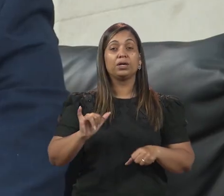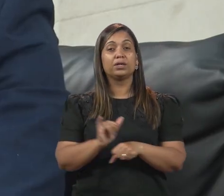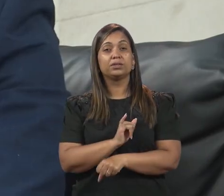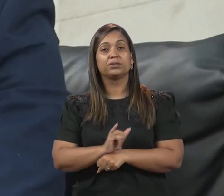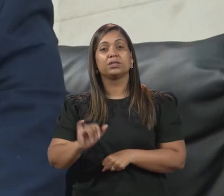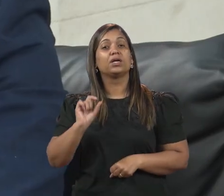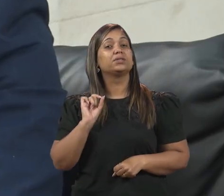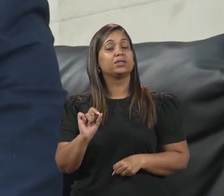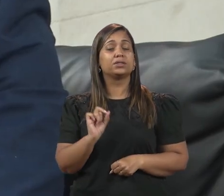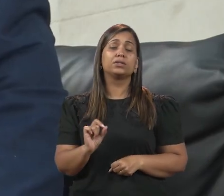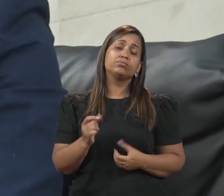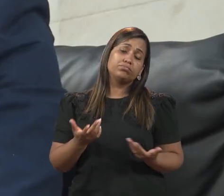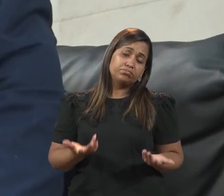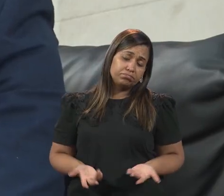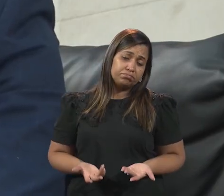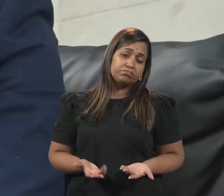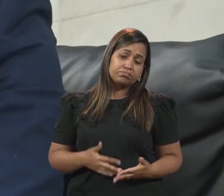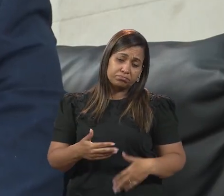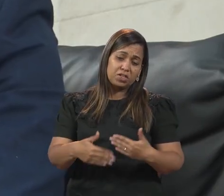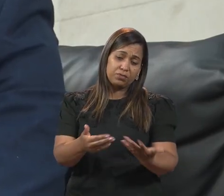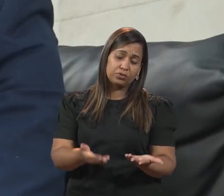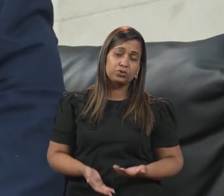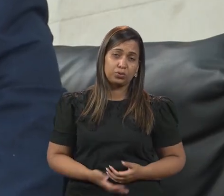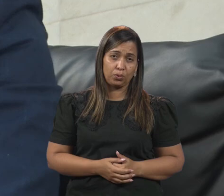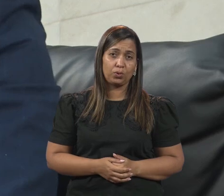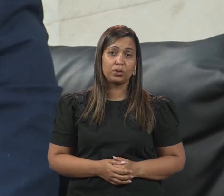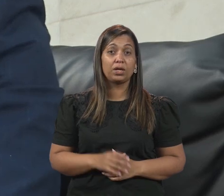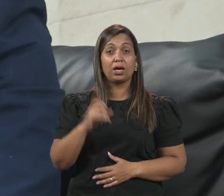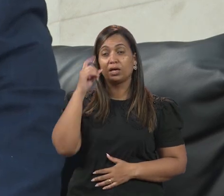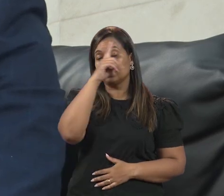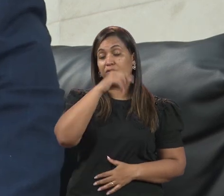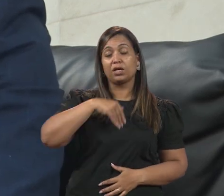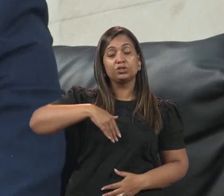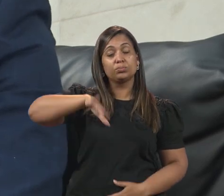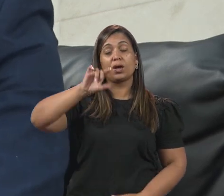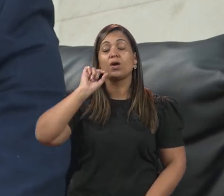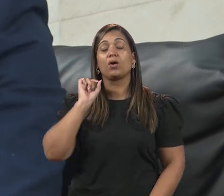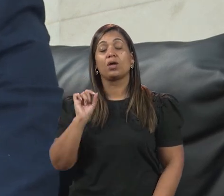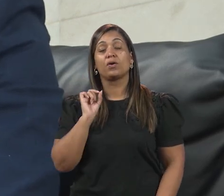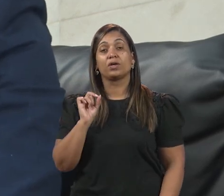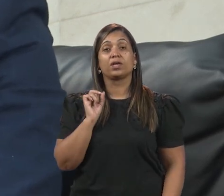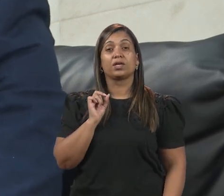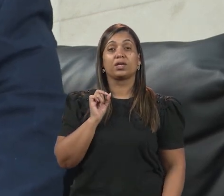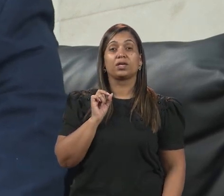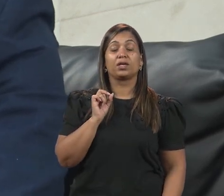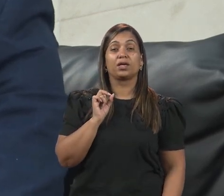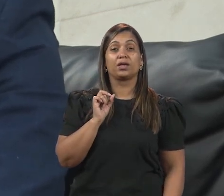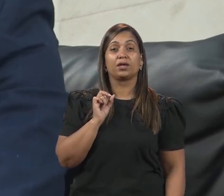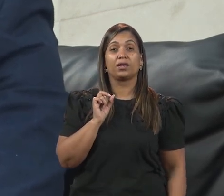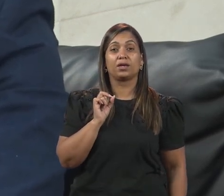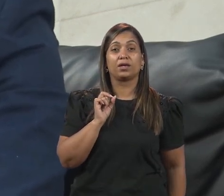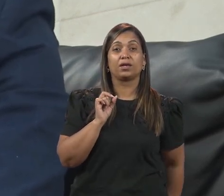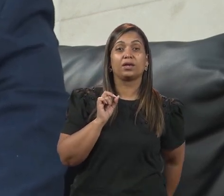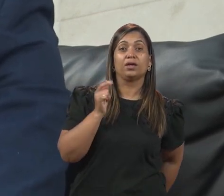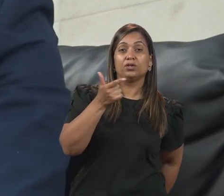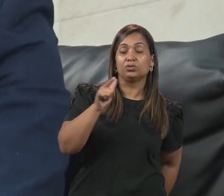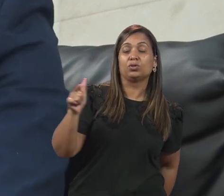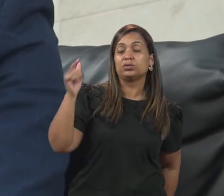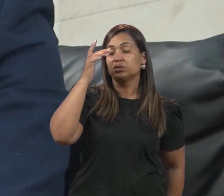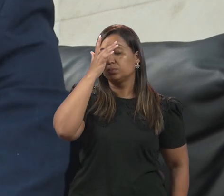medidas que funcionem, mas eu sempre digo que a maior dificuldade minha talvez sejam, eu acredito dos